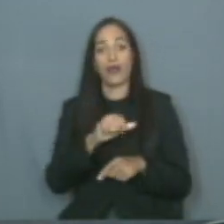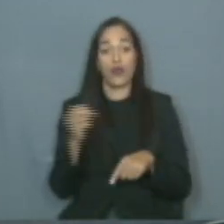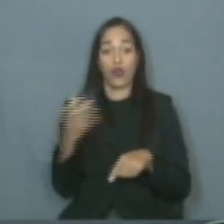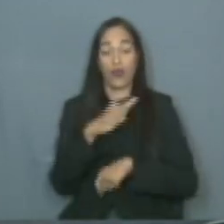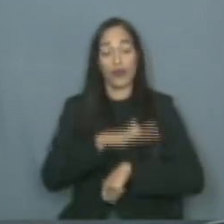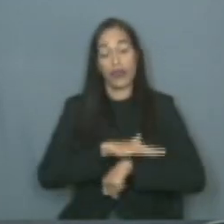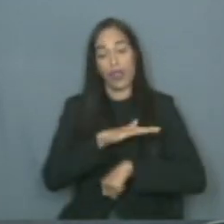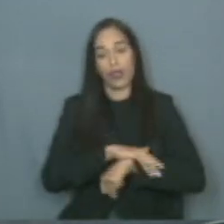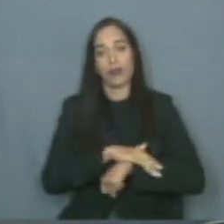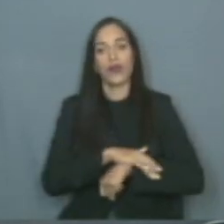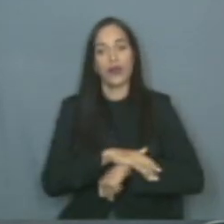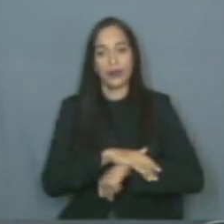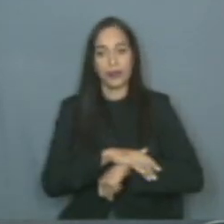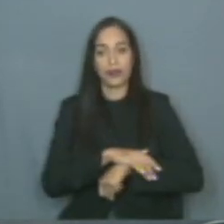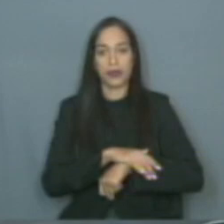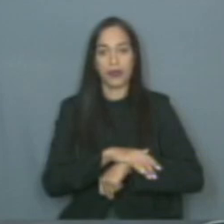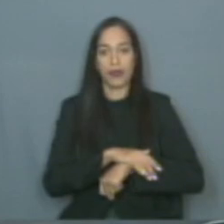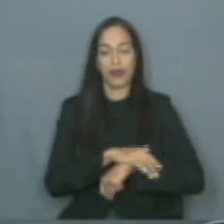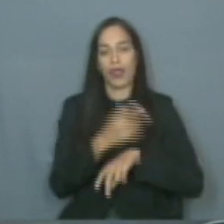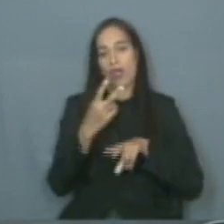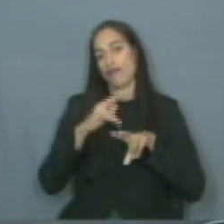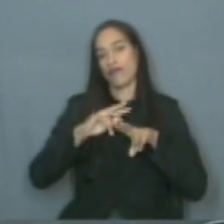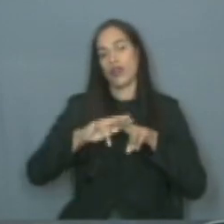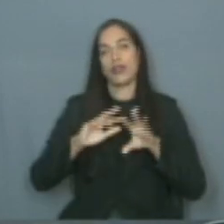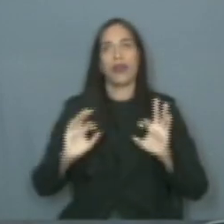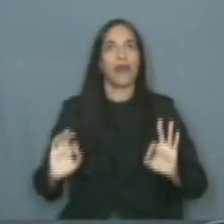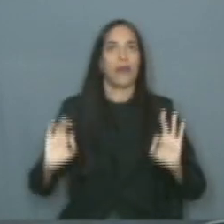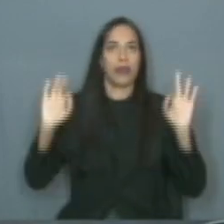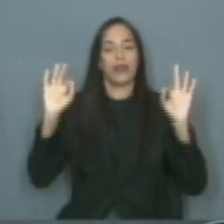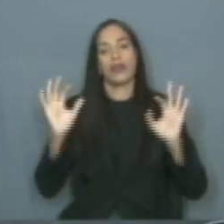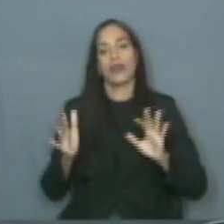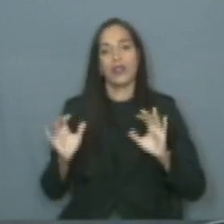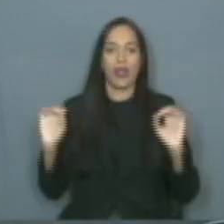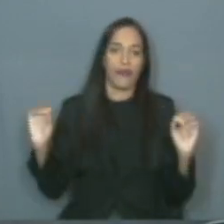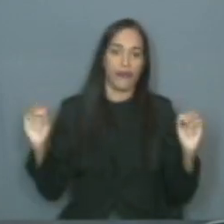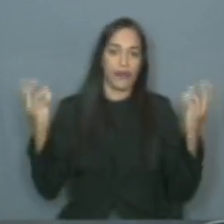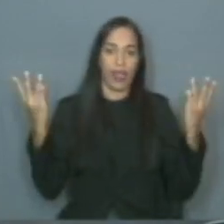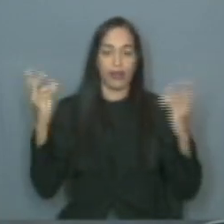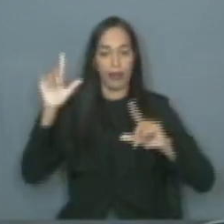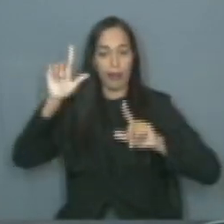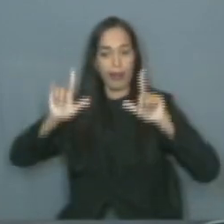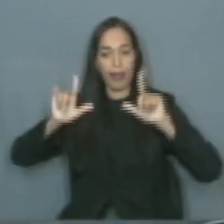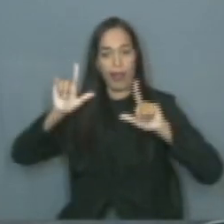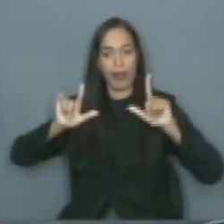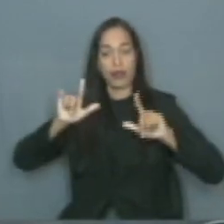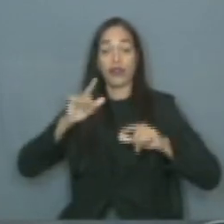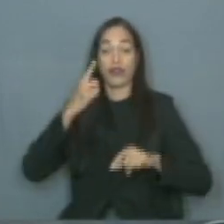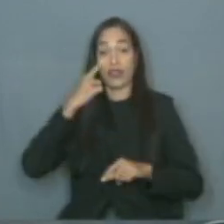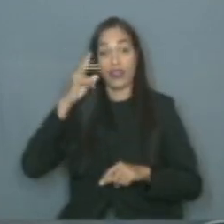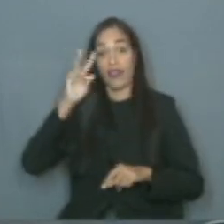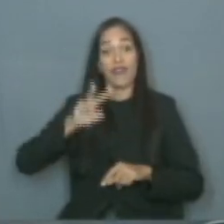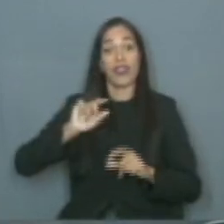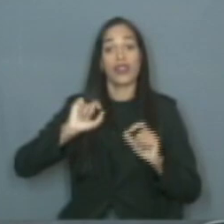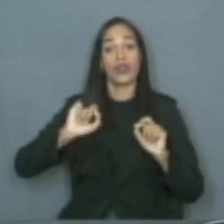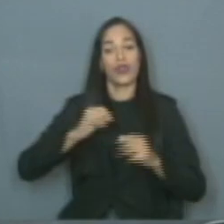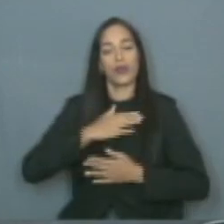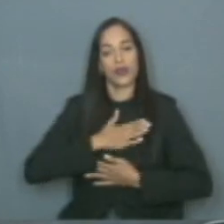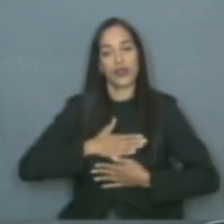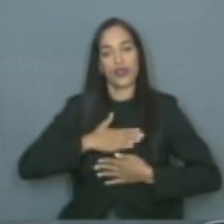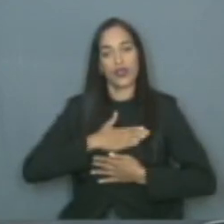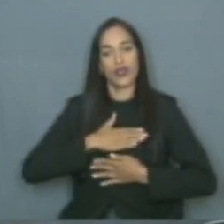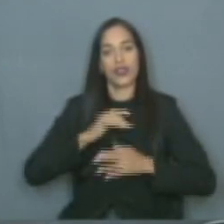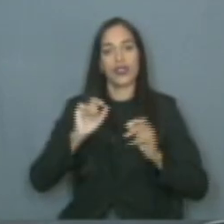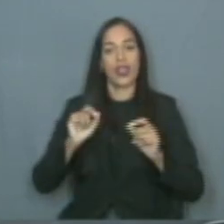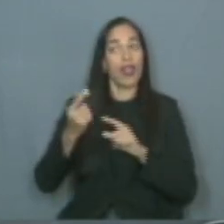tempo é que a gente não está vendo aí prisões espetaculares, a gente não está vendo eventos midiáticos, a gente está vendo, é como se gostava de dizer